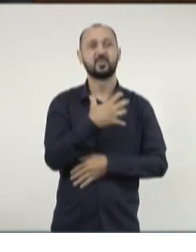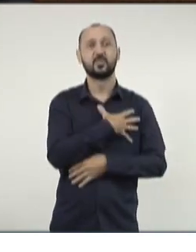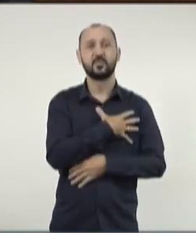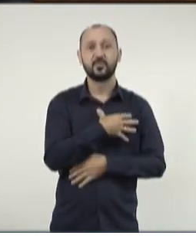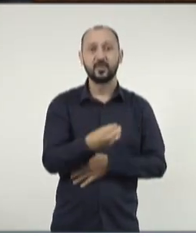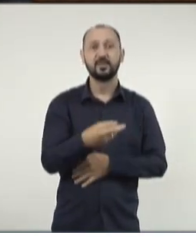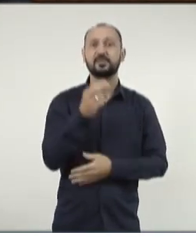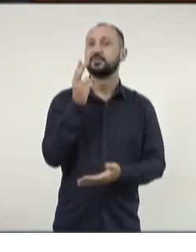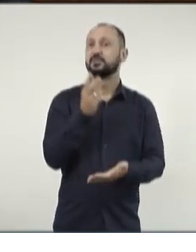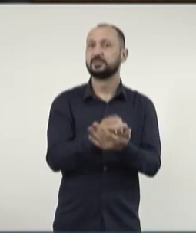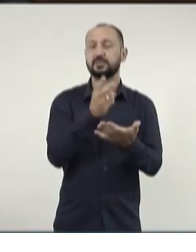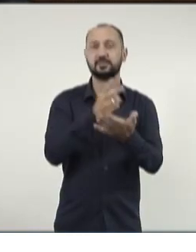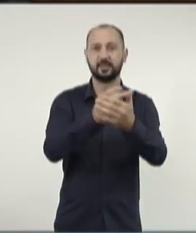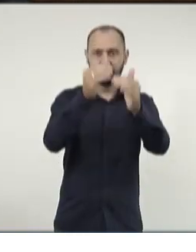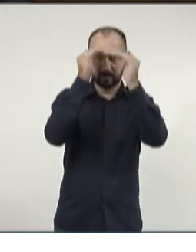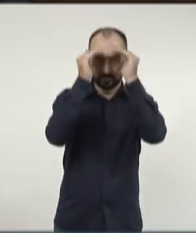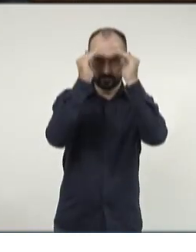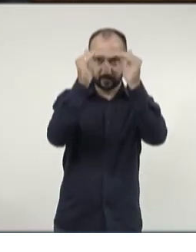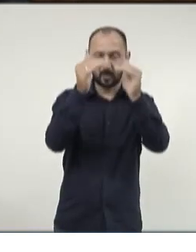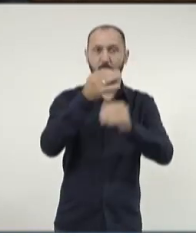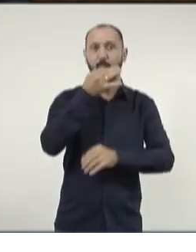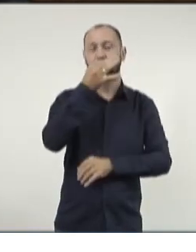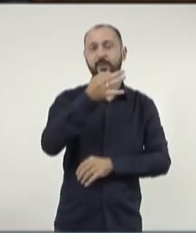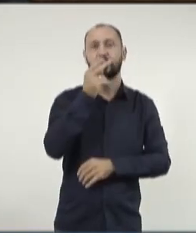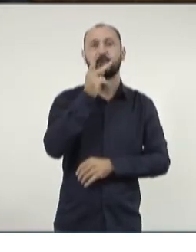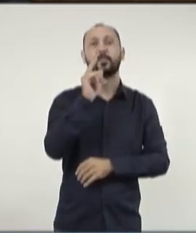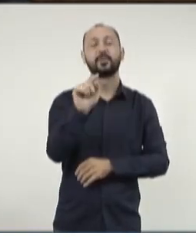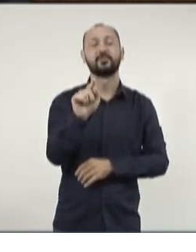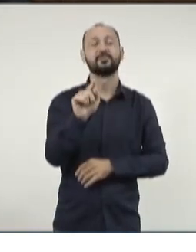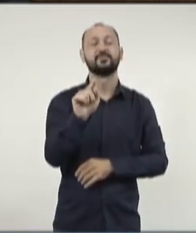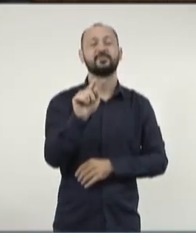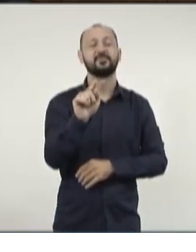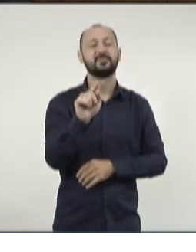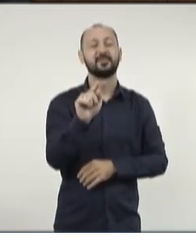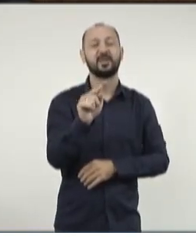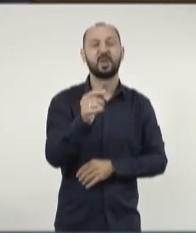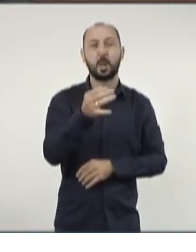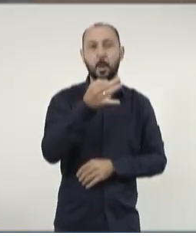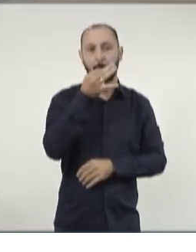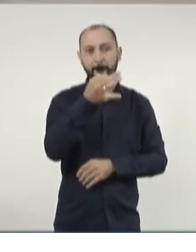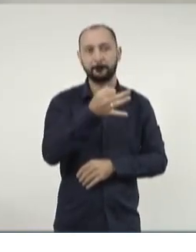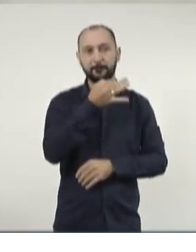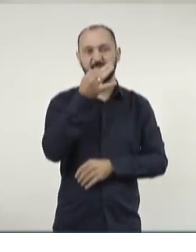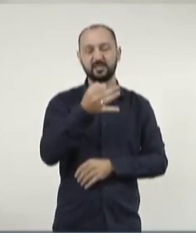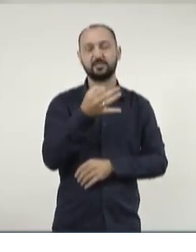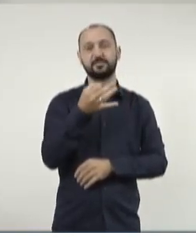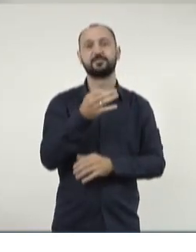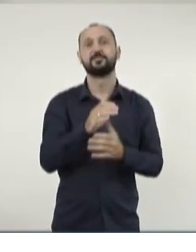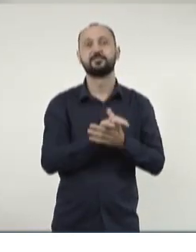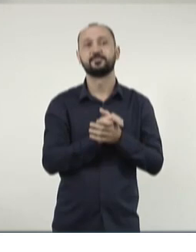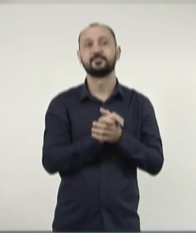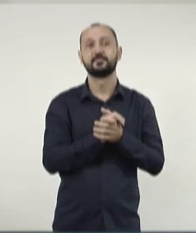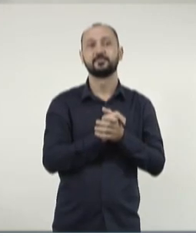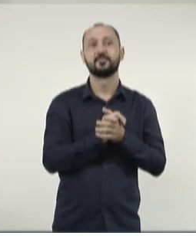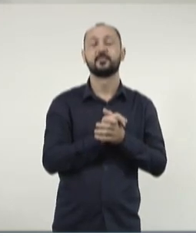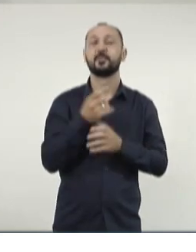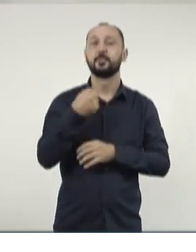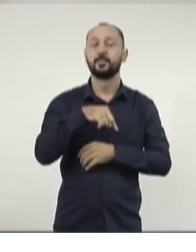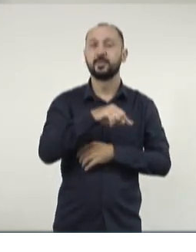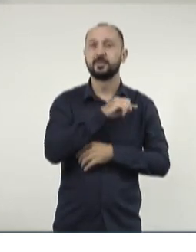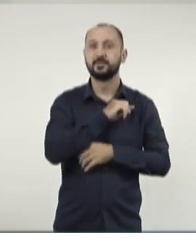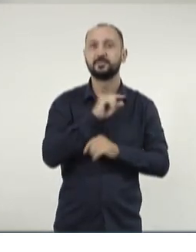gente sempre respeitou a opinião do meu pai. E aquela opinião ia muito para a